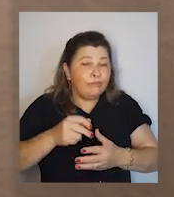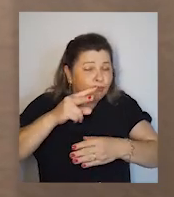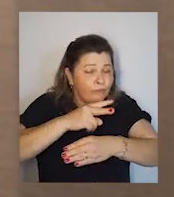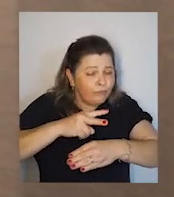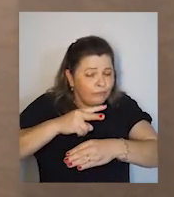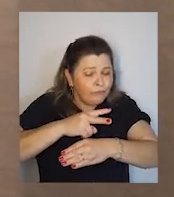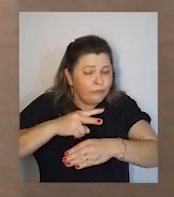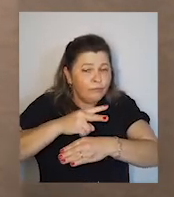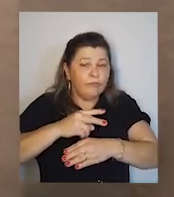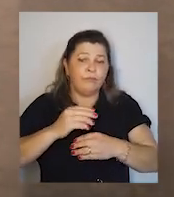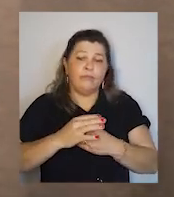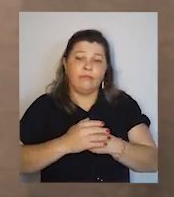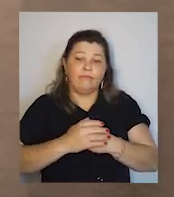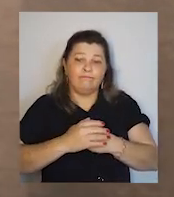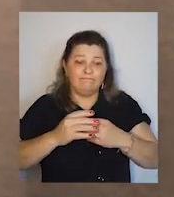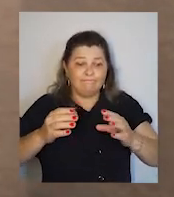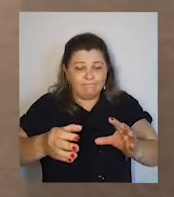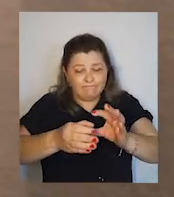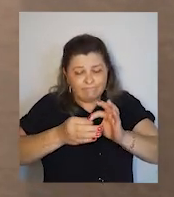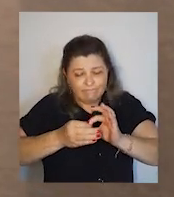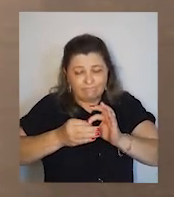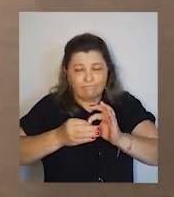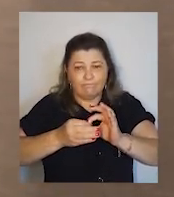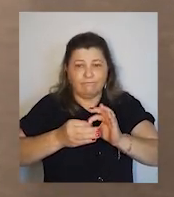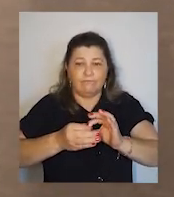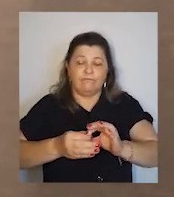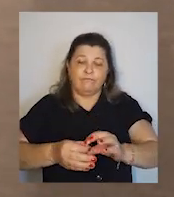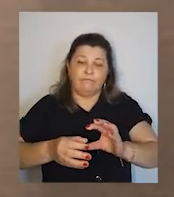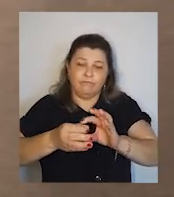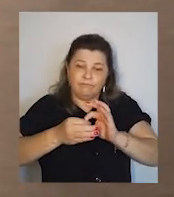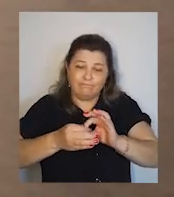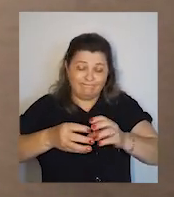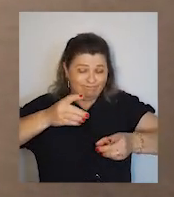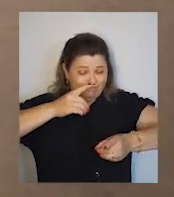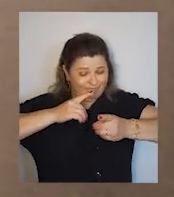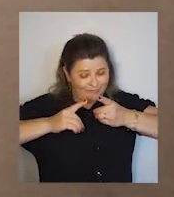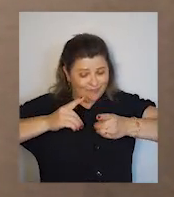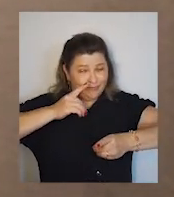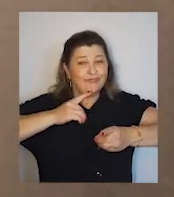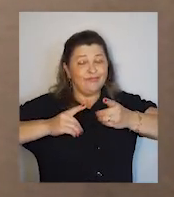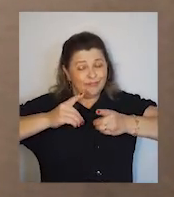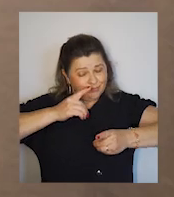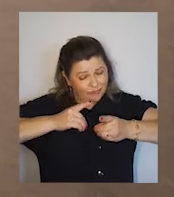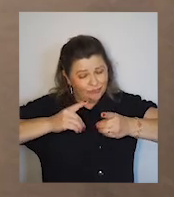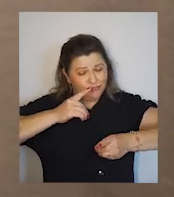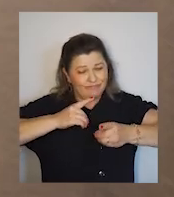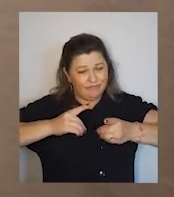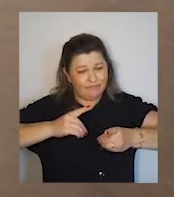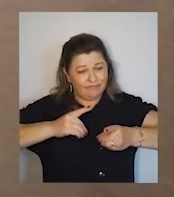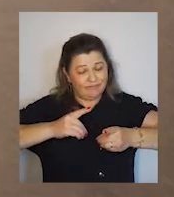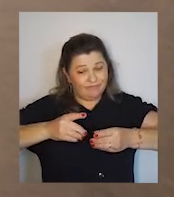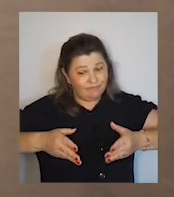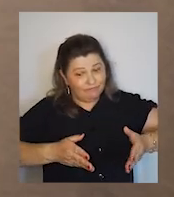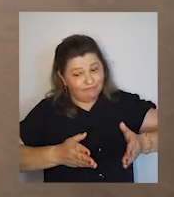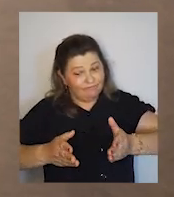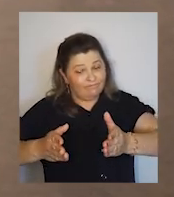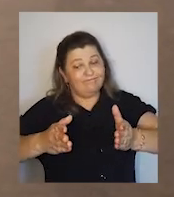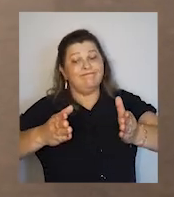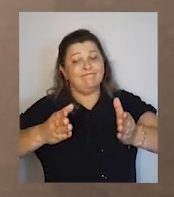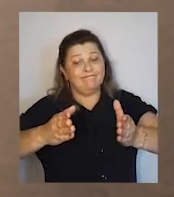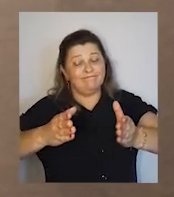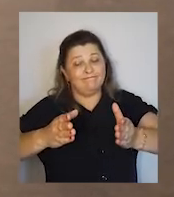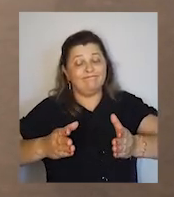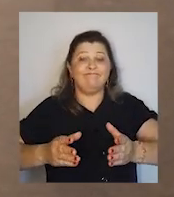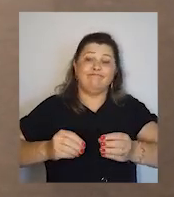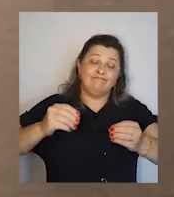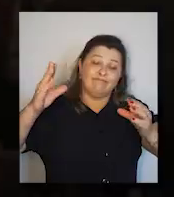procura fortalecer um outro. A depressão é uma caminhada longa, não é do